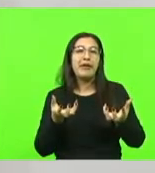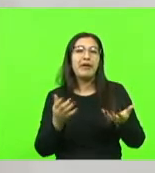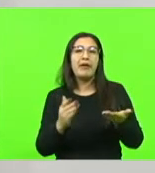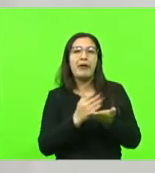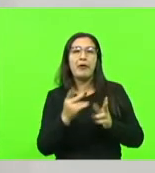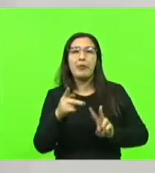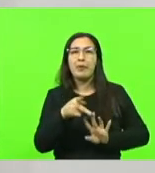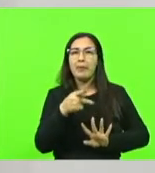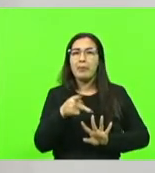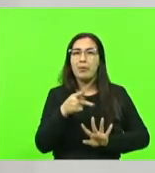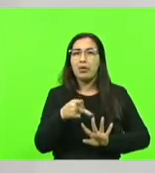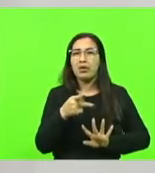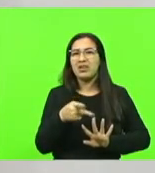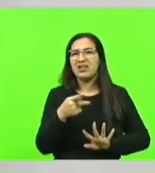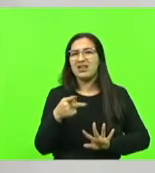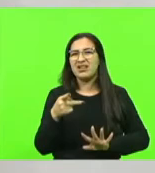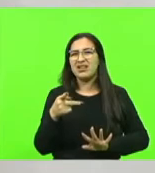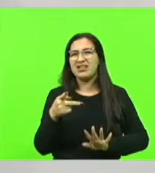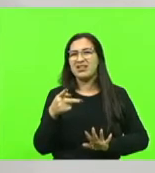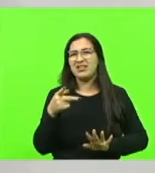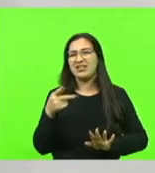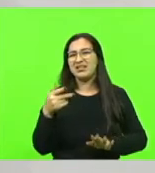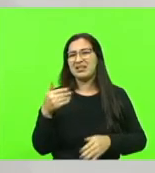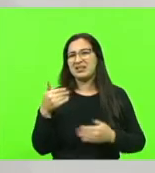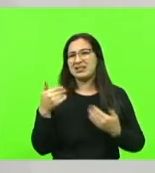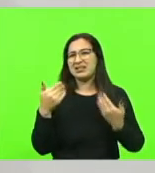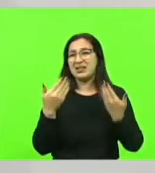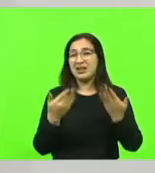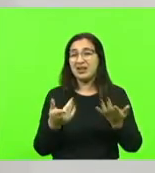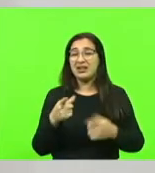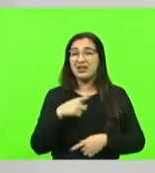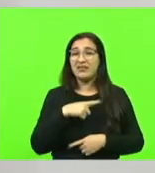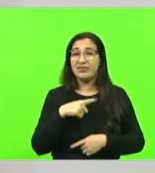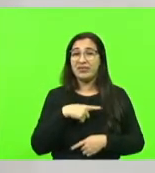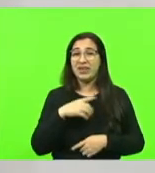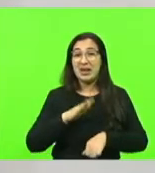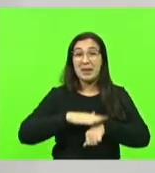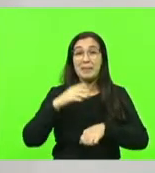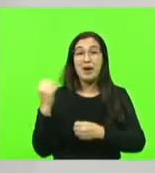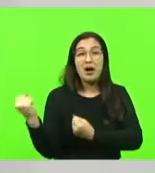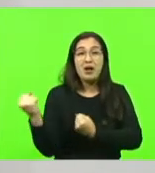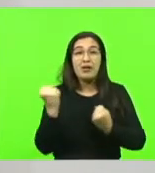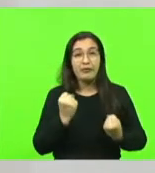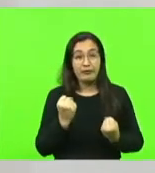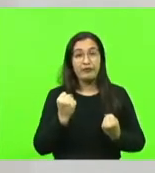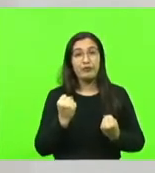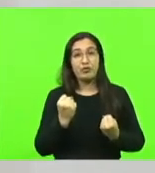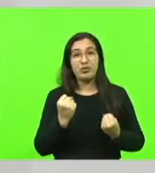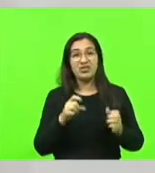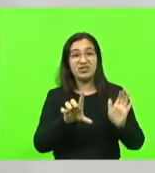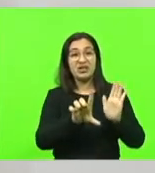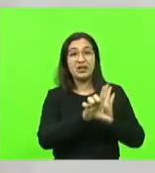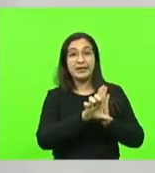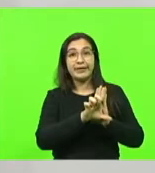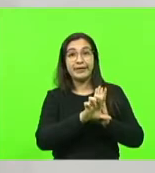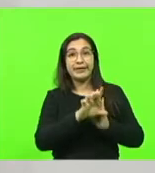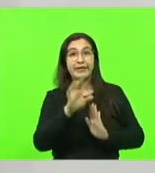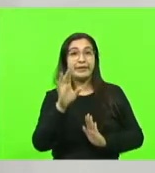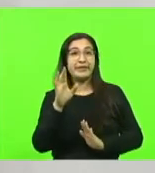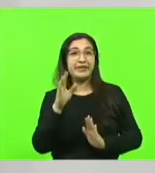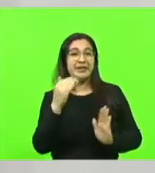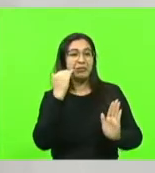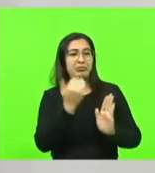portarias, algumas resoluções têm mais força do que uma lei estadual e